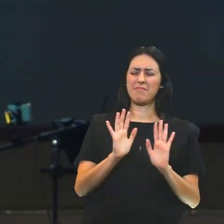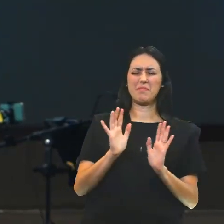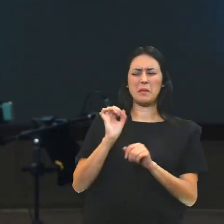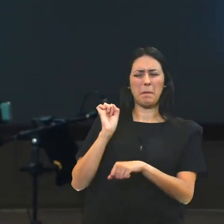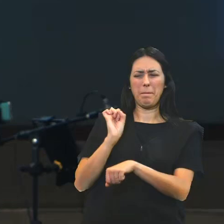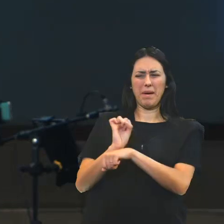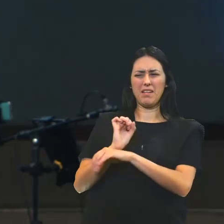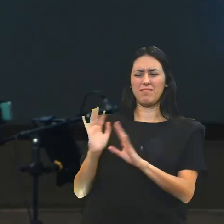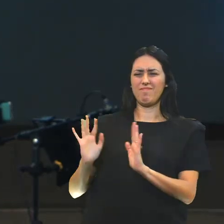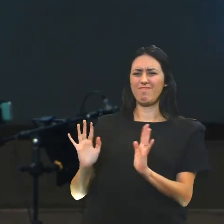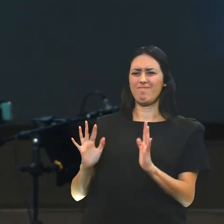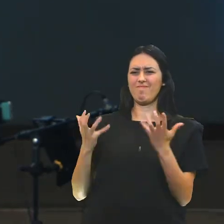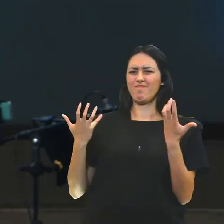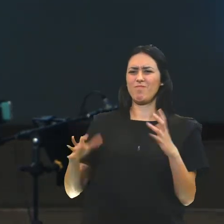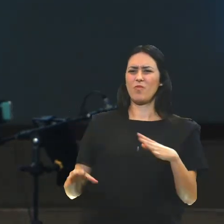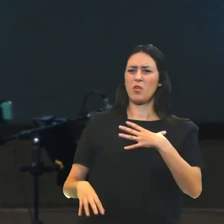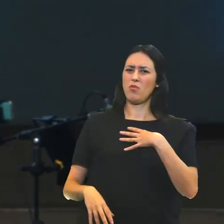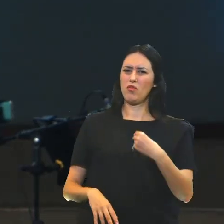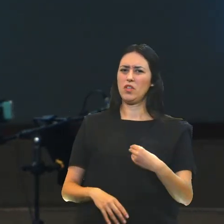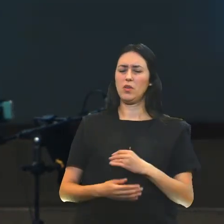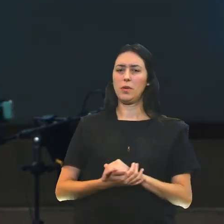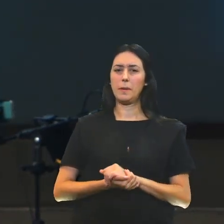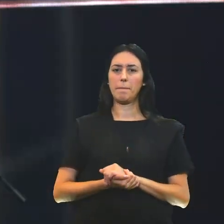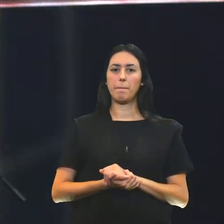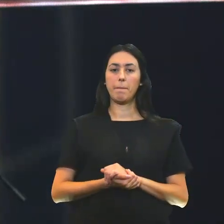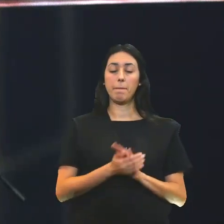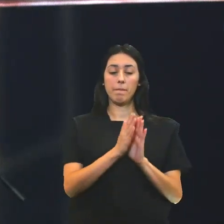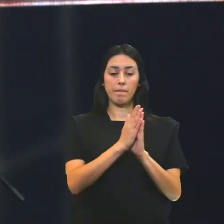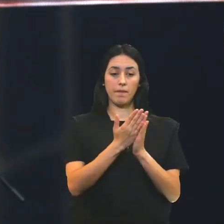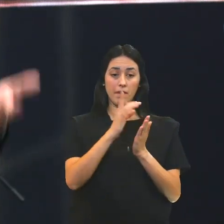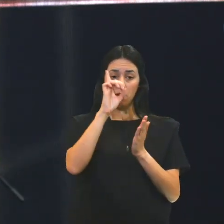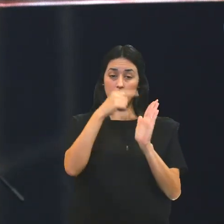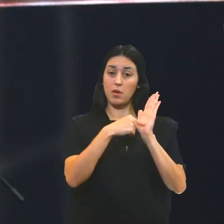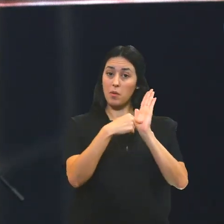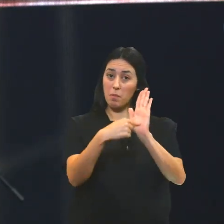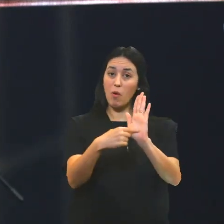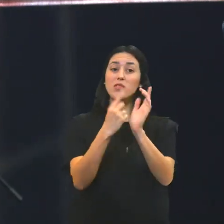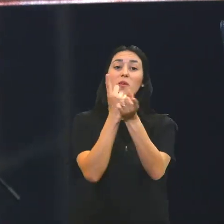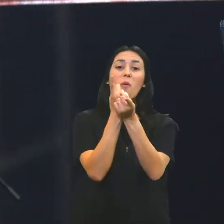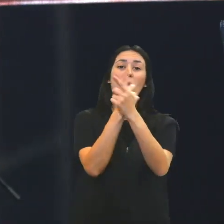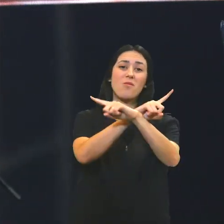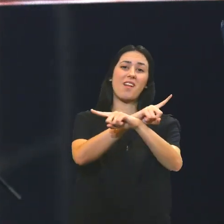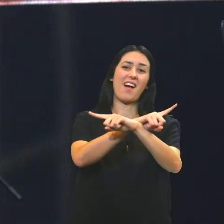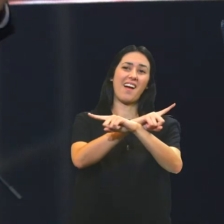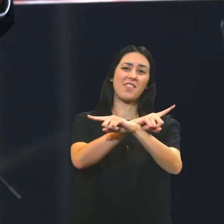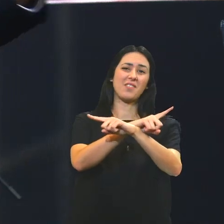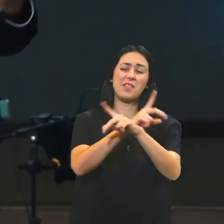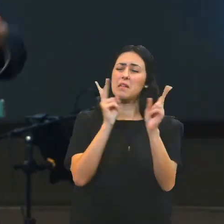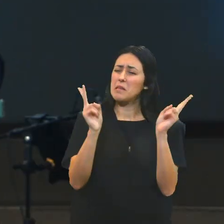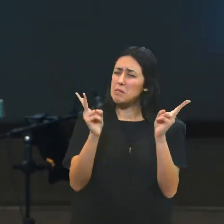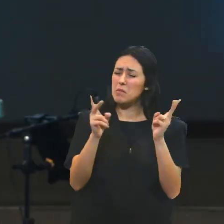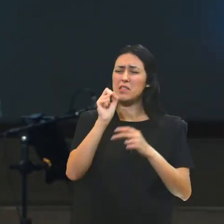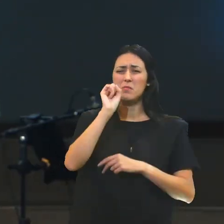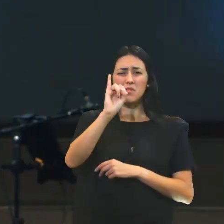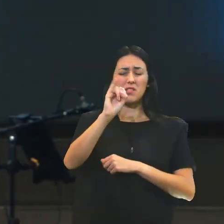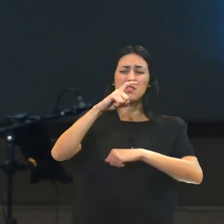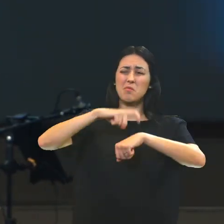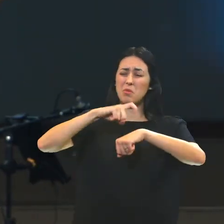aqui. E o que a Bíblia vai mostrar para a gente é exatamente o contrário. Mesmo tendo